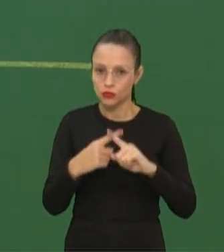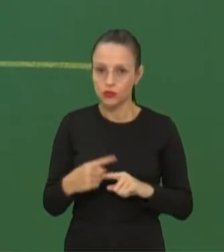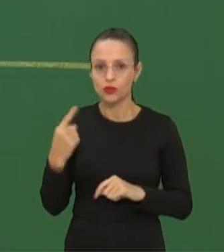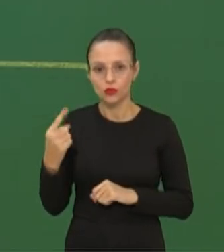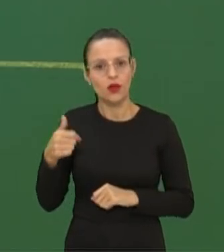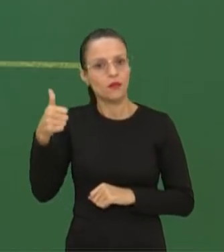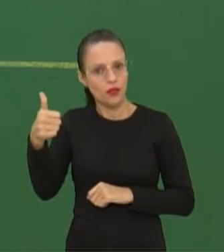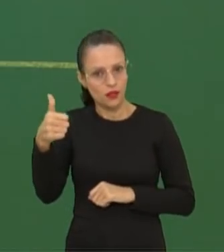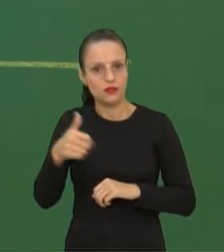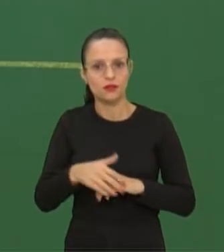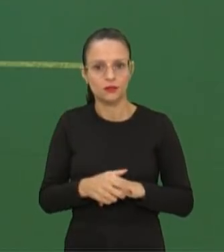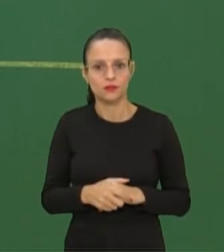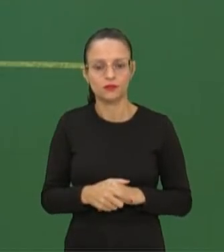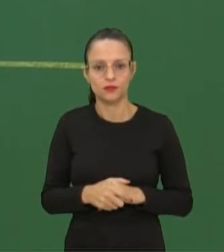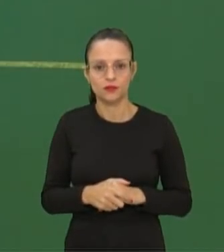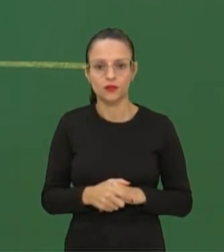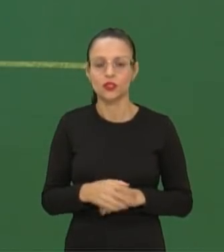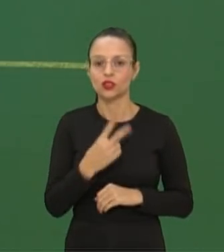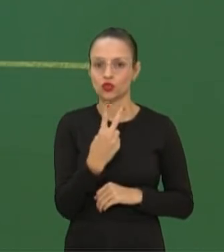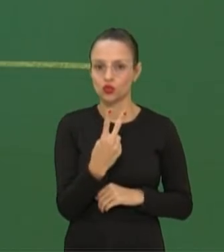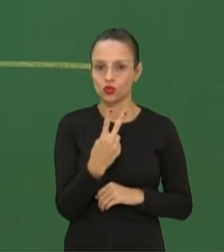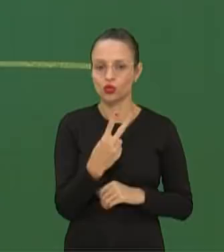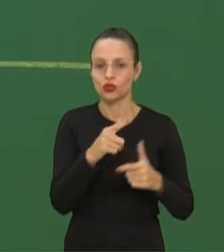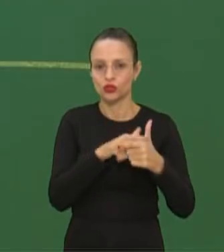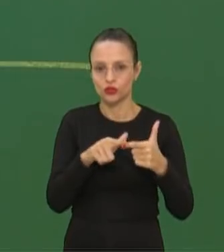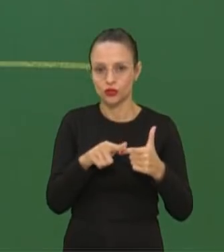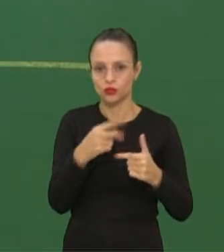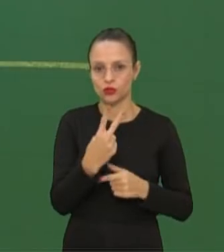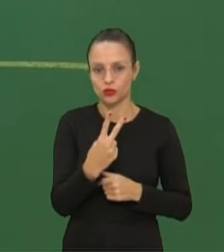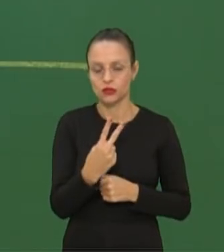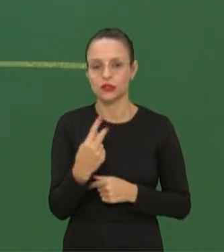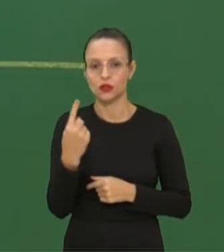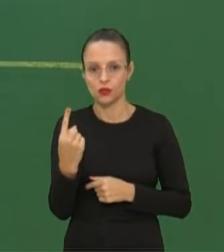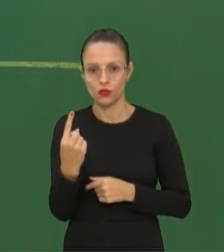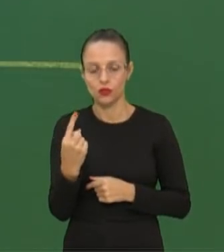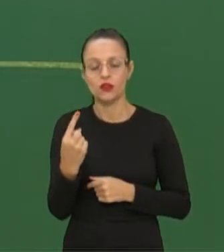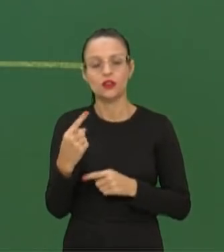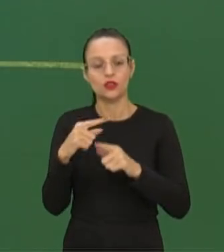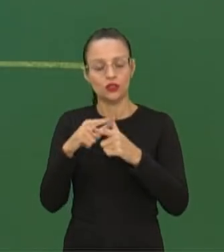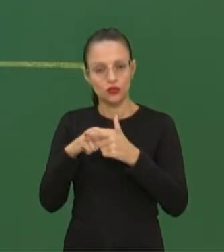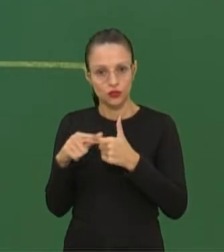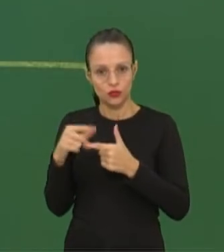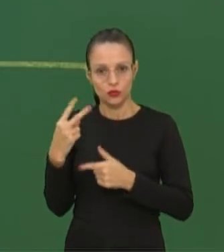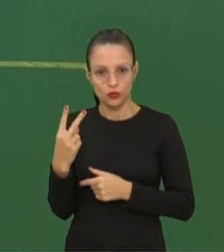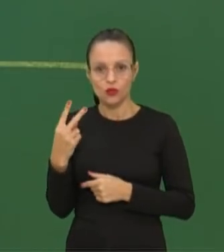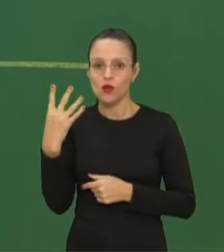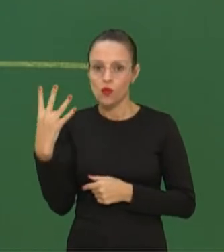tá beleza. 2 dividido por 1 é 2. 2 vezes 2x, 4x.